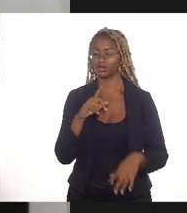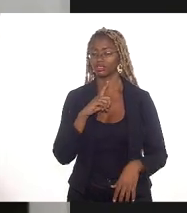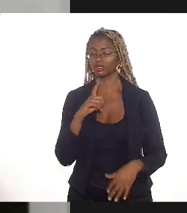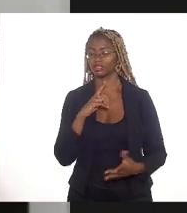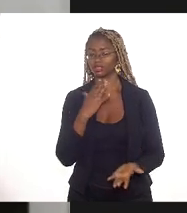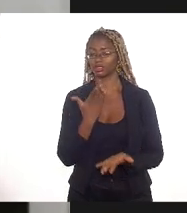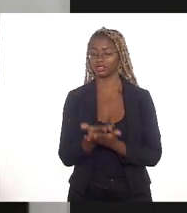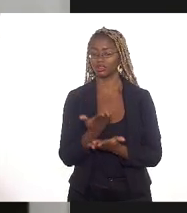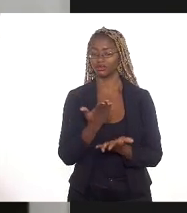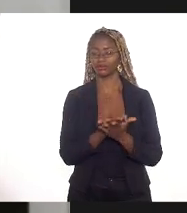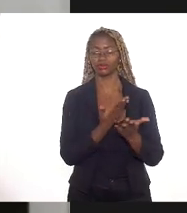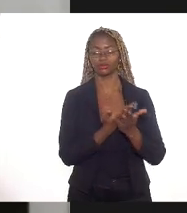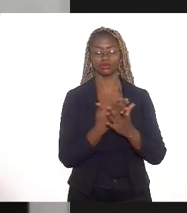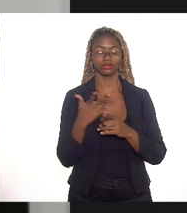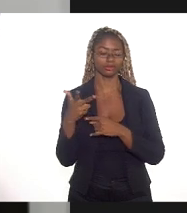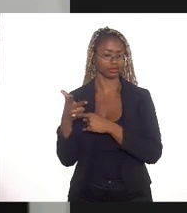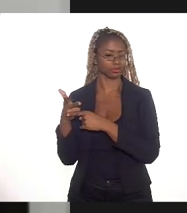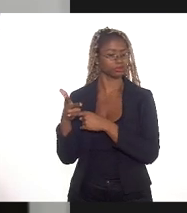fossem filmadas,